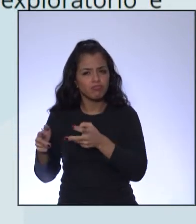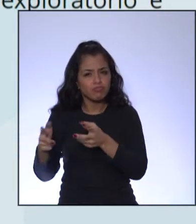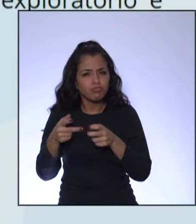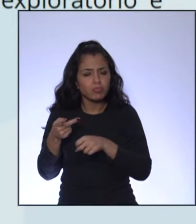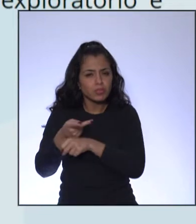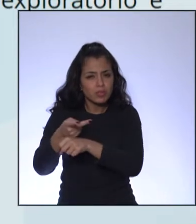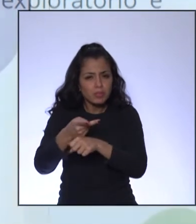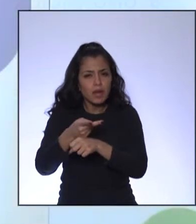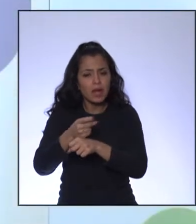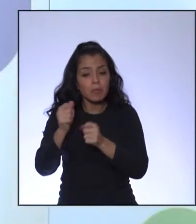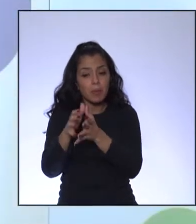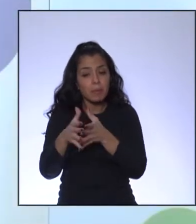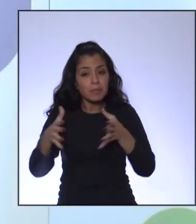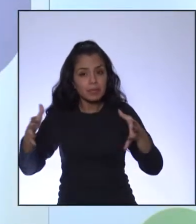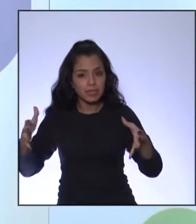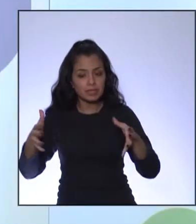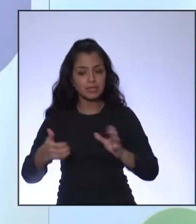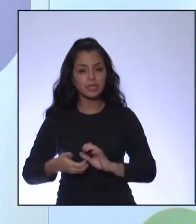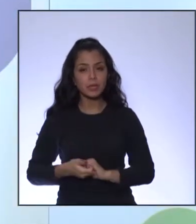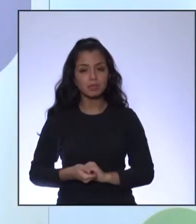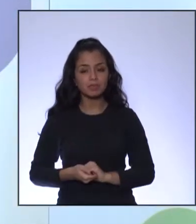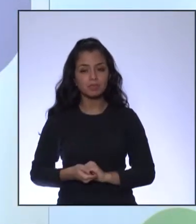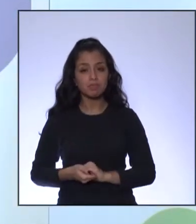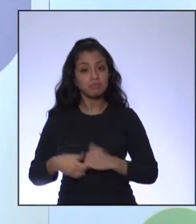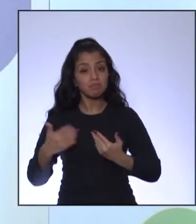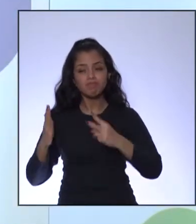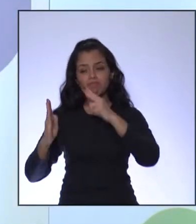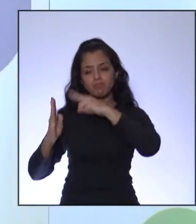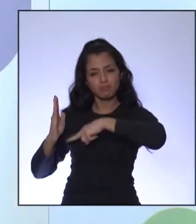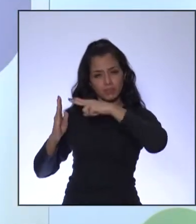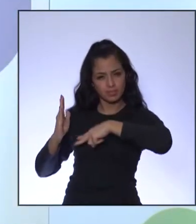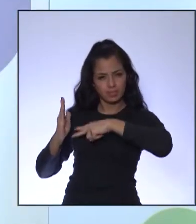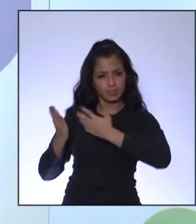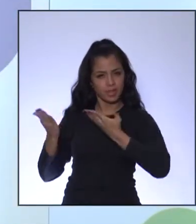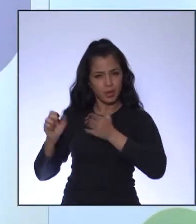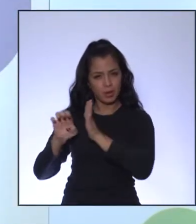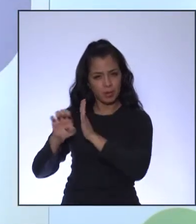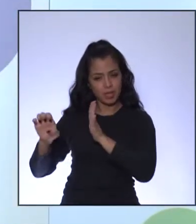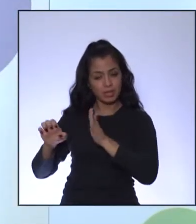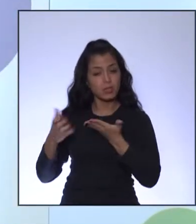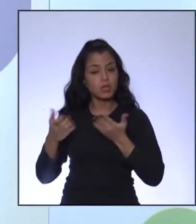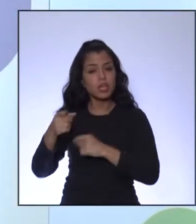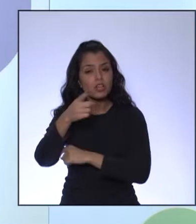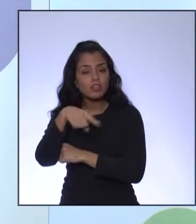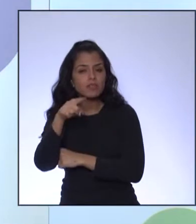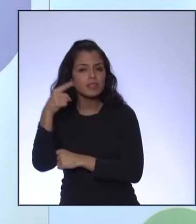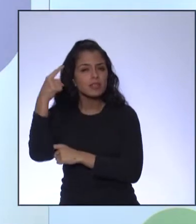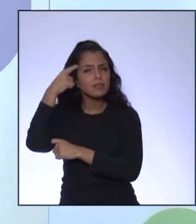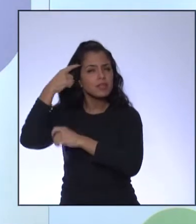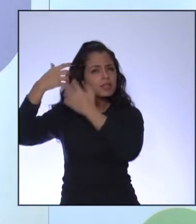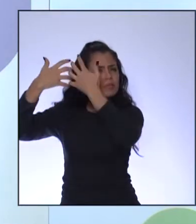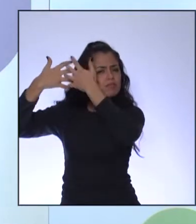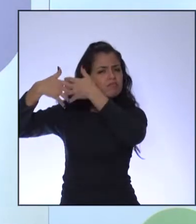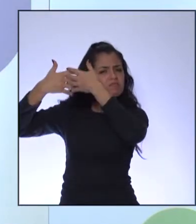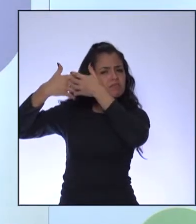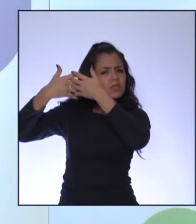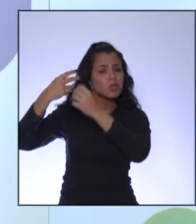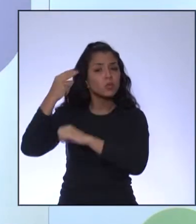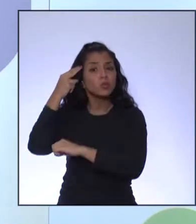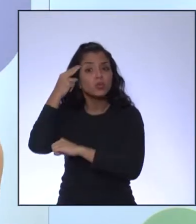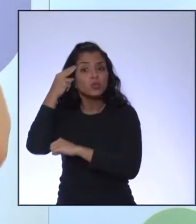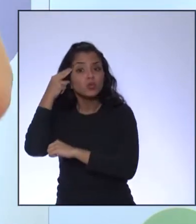repertórios. E aí, depois da leitura da ementa, eu queria que vocês pensassem um pouquinho qual o sonho de